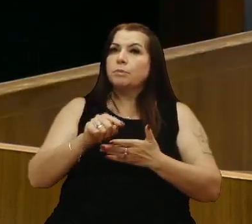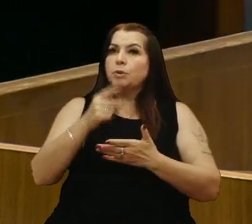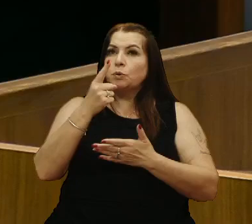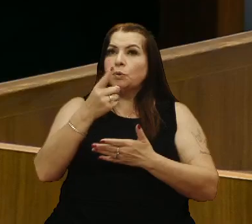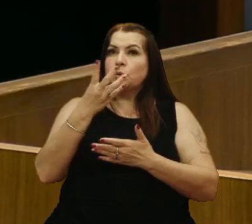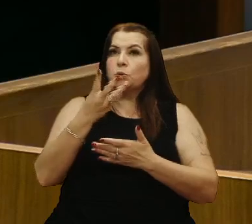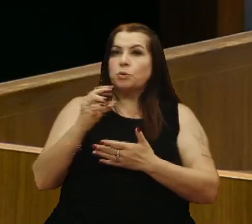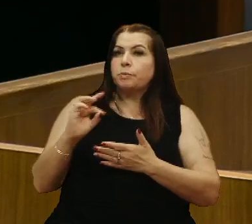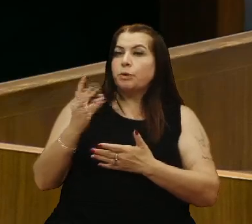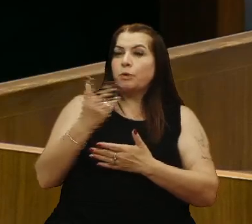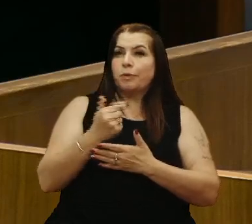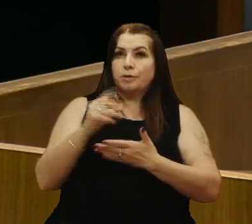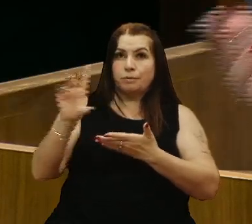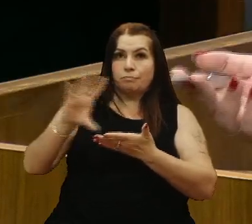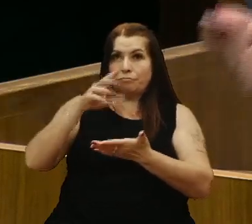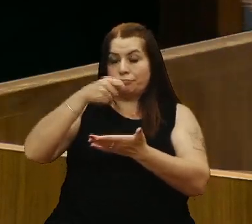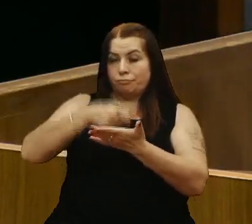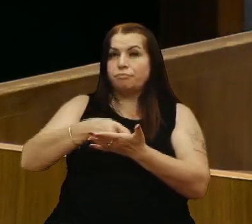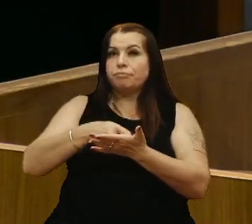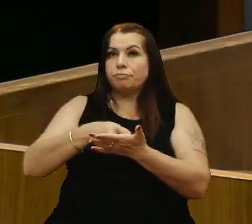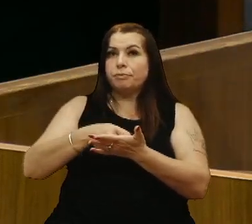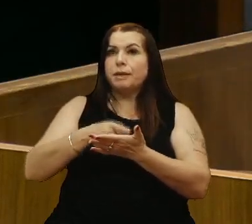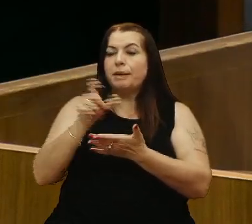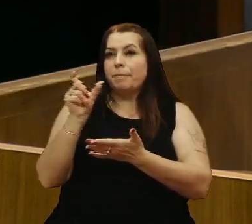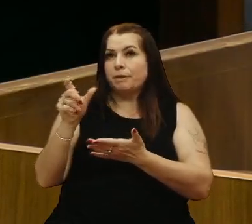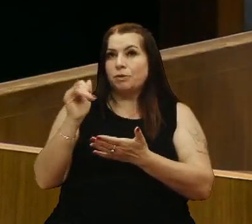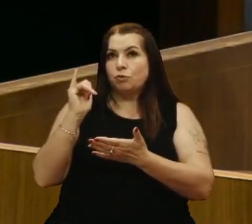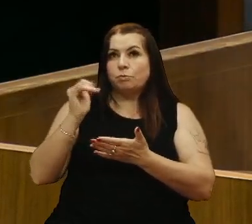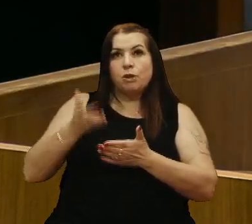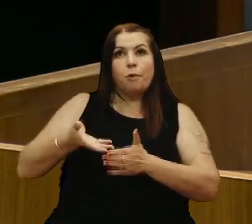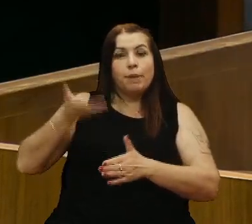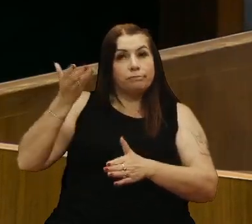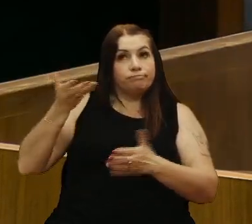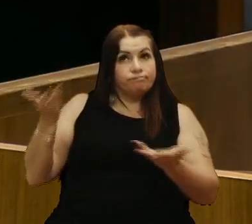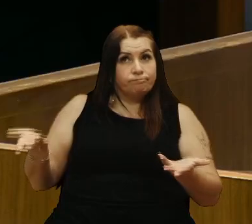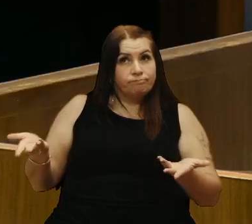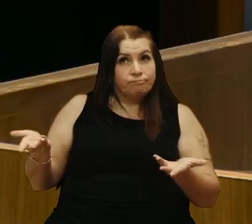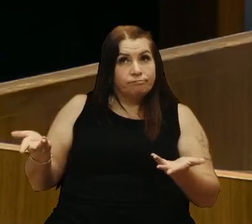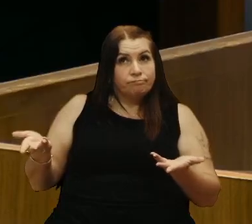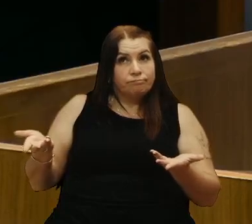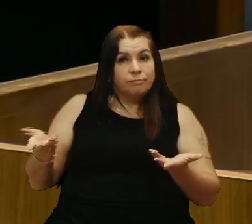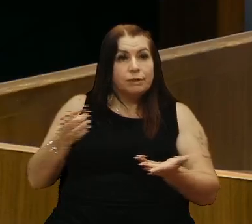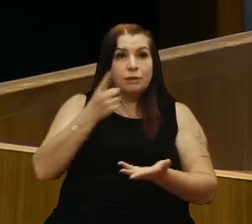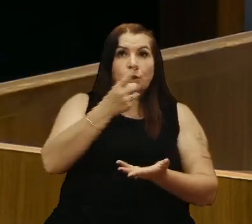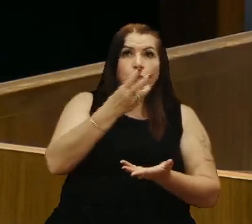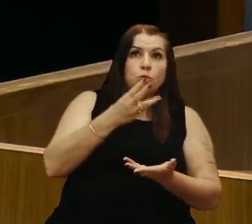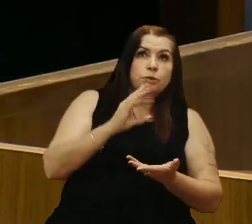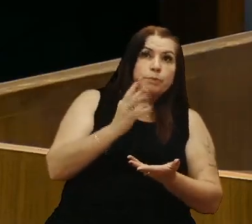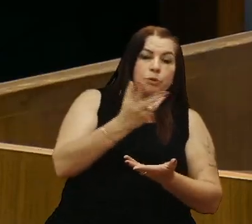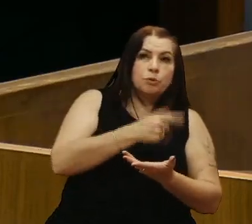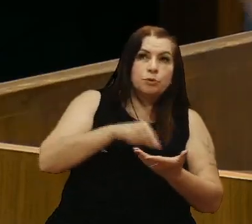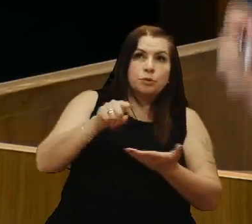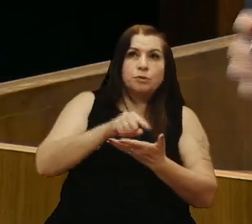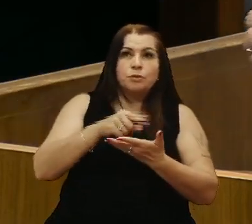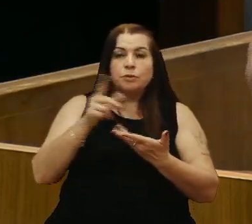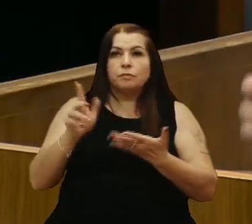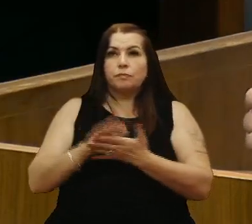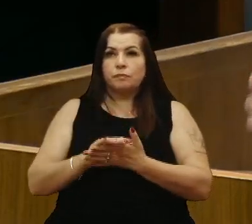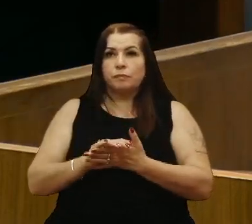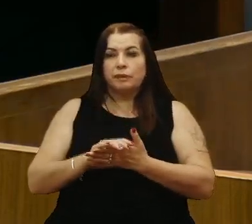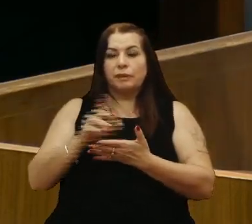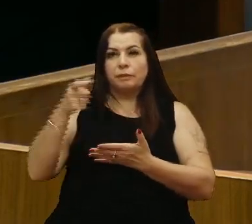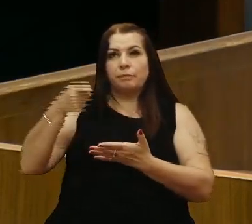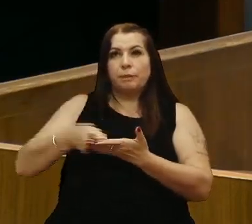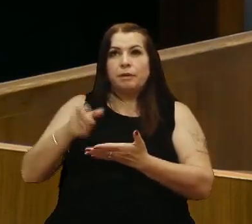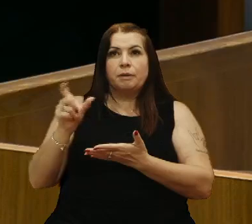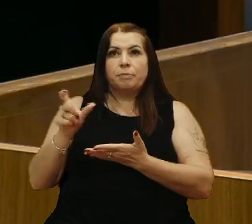14 milhões de subsídio, a passagem de ônibus aumenta. A gente dá 14 milhões de subsídio e a